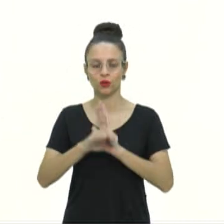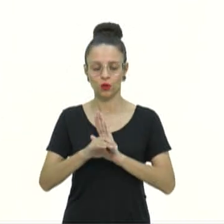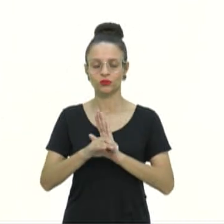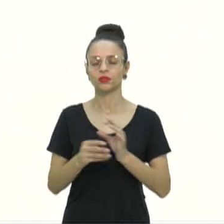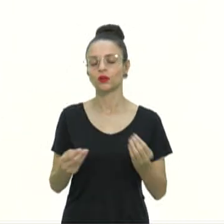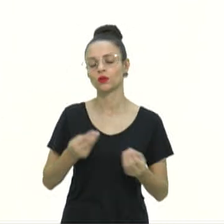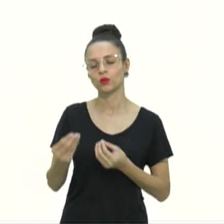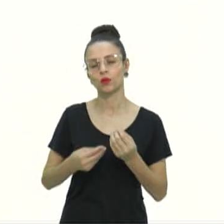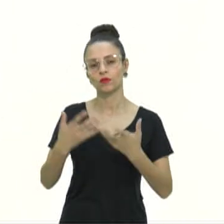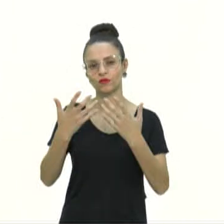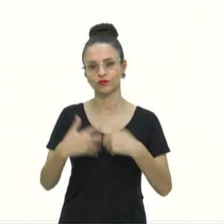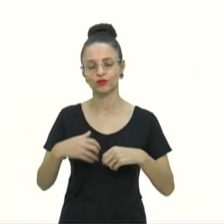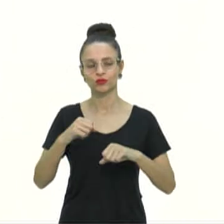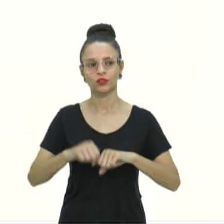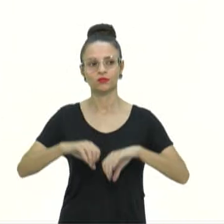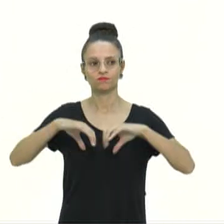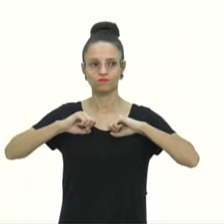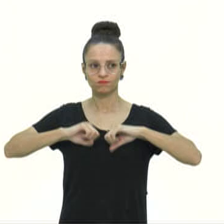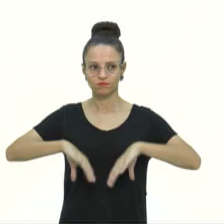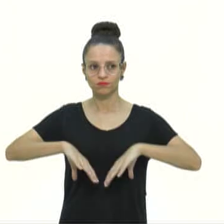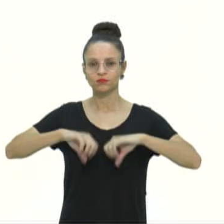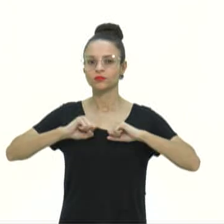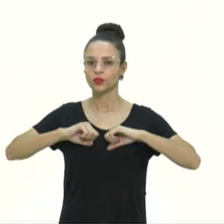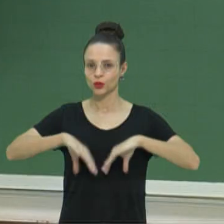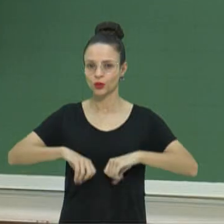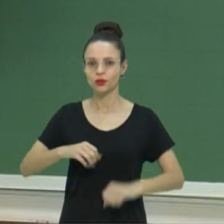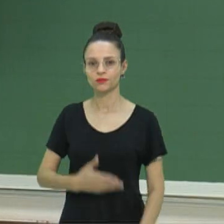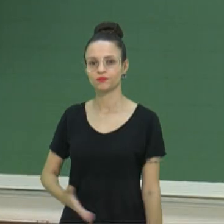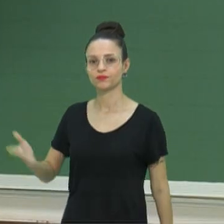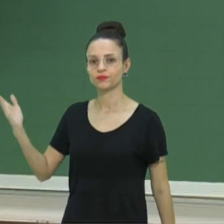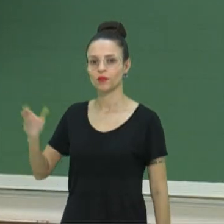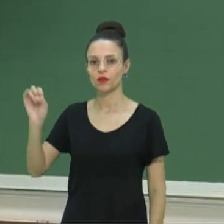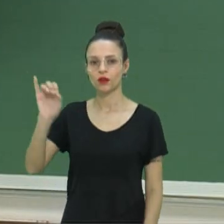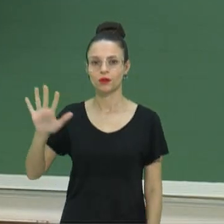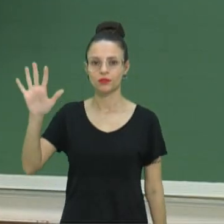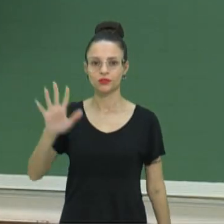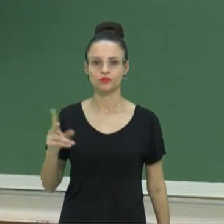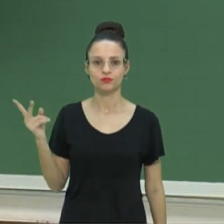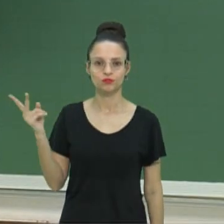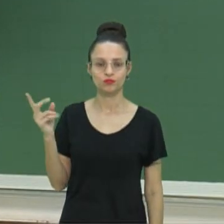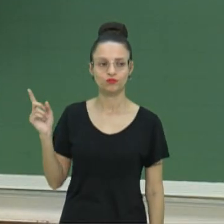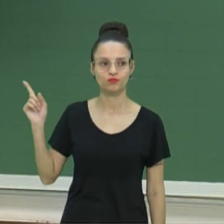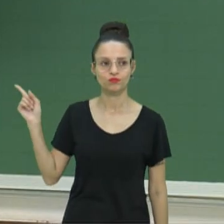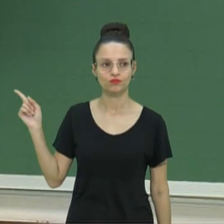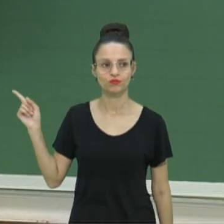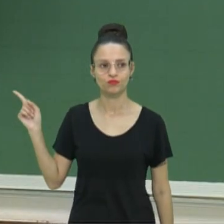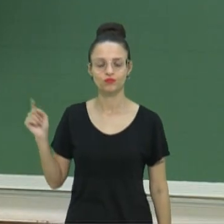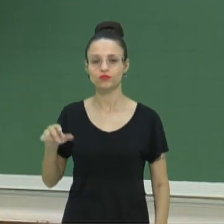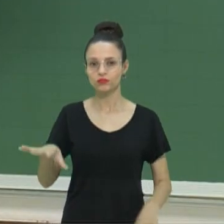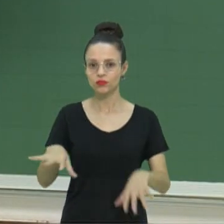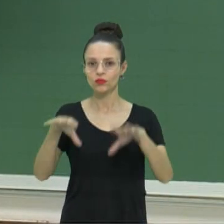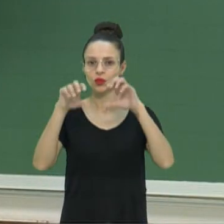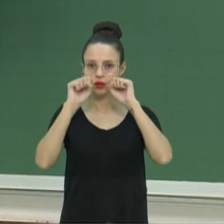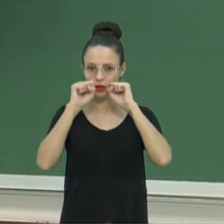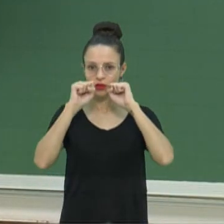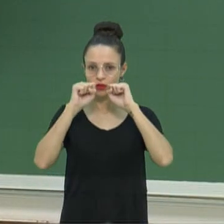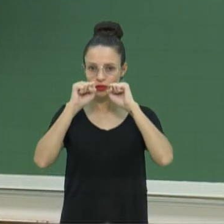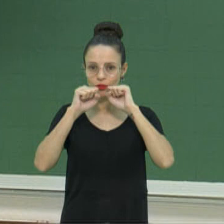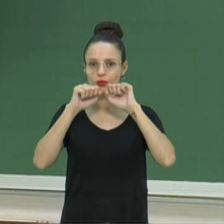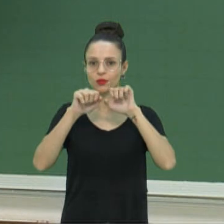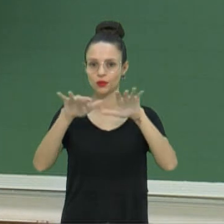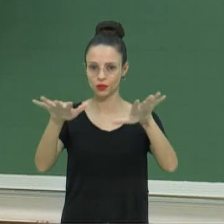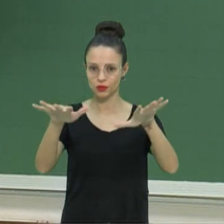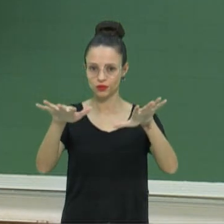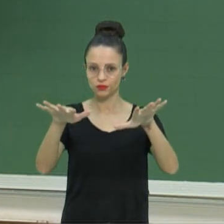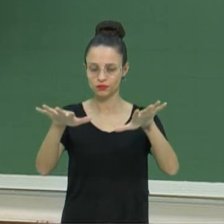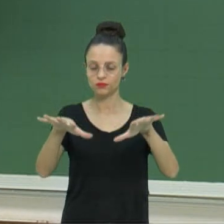dinâmica, a mecânica da respiração. Então, na primeira imagem aqui nós temos os dois itens lá, tanto a inspiração quanto a expiração.